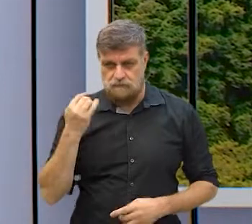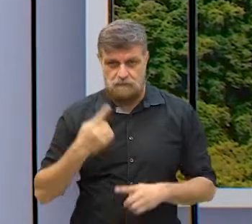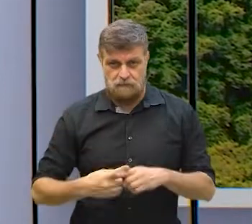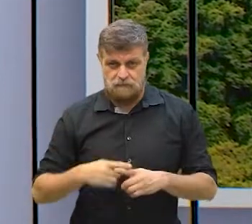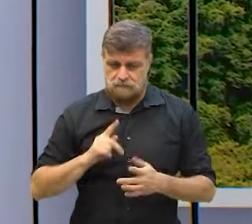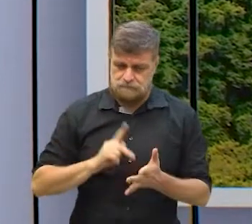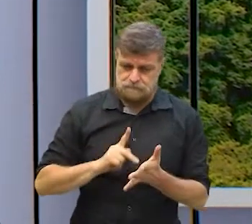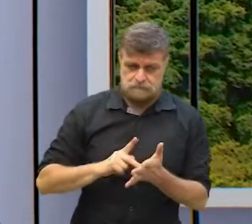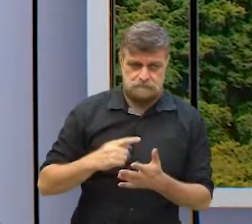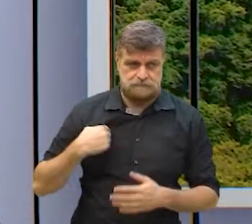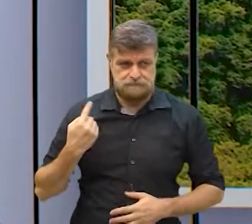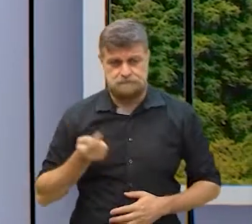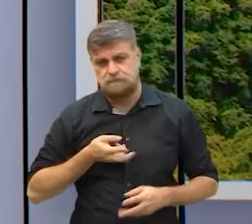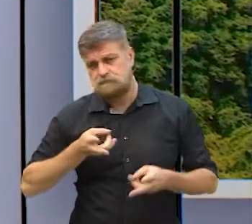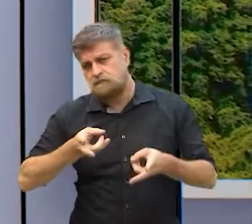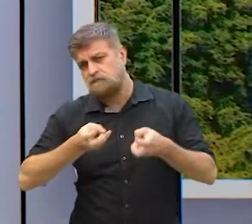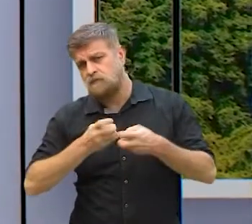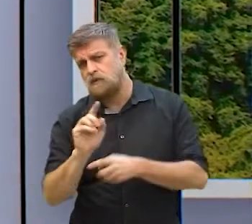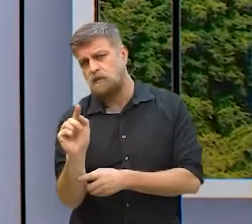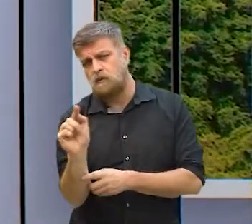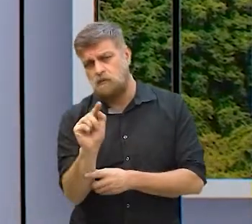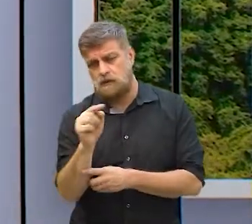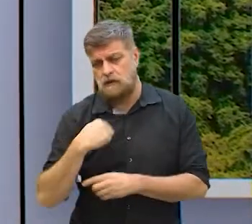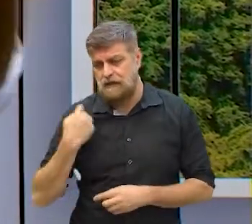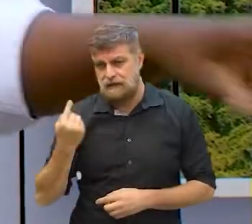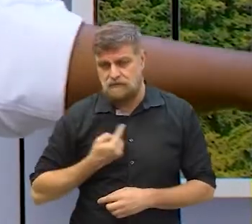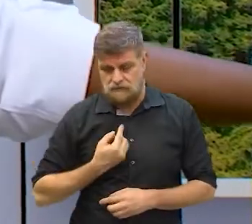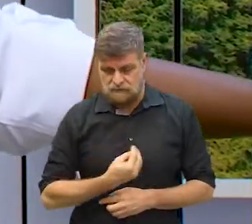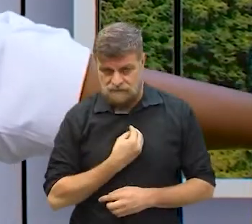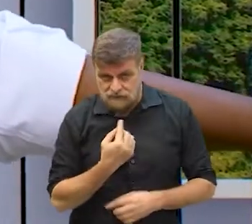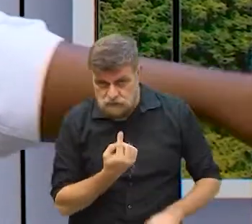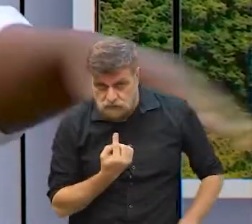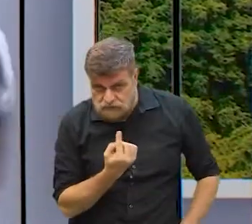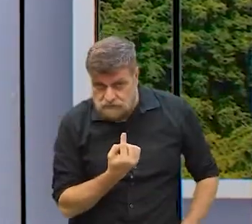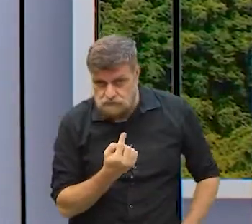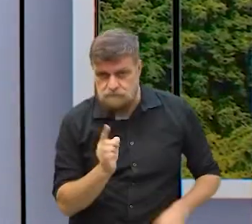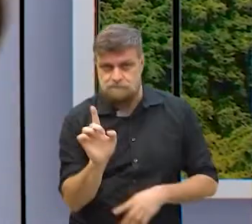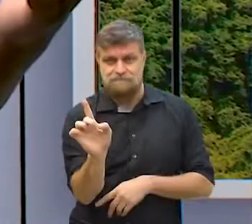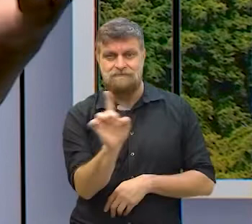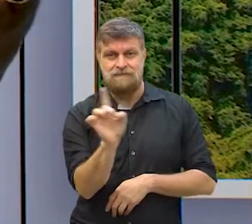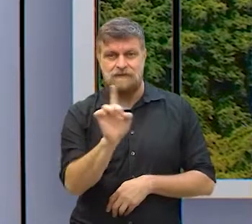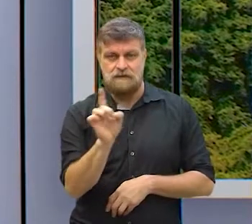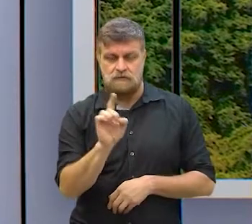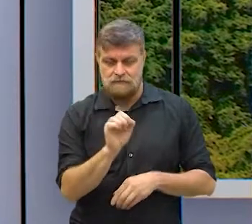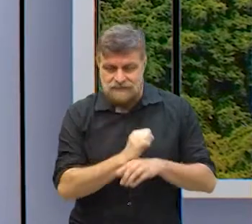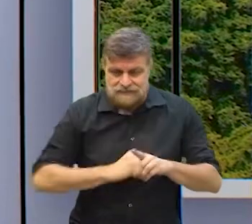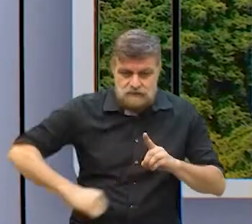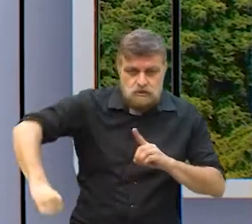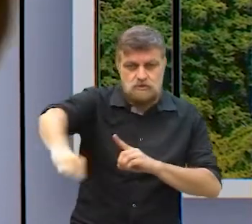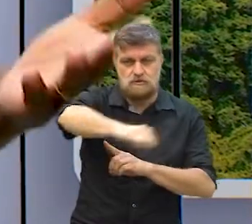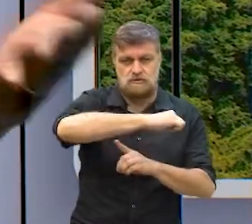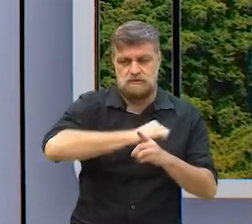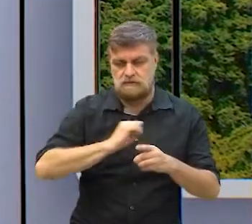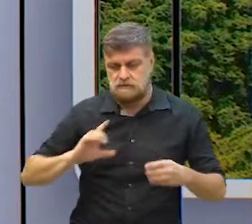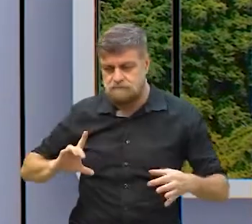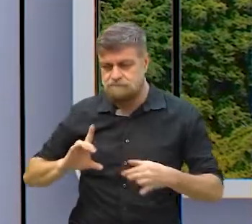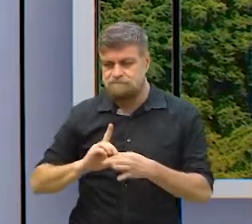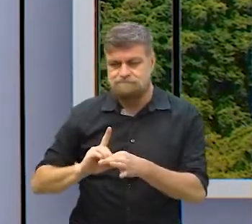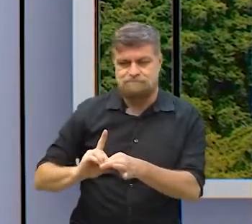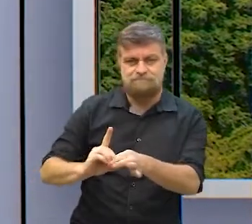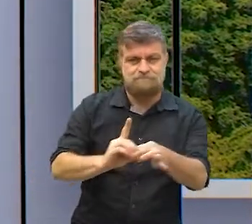importante, porque na verdade o que a gente percebe é que nós não vivemos sozinhos. Nós estamos numa comunidade, nós somos